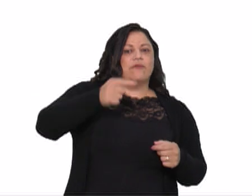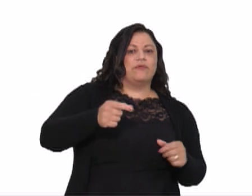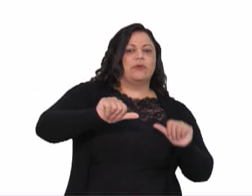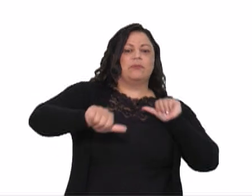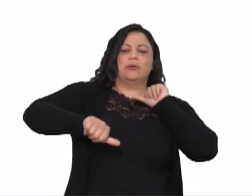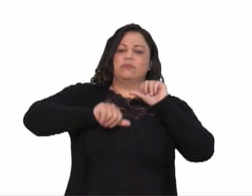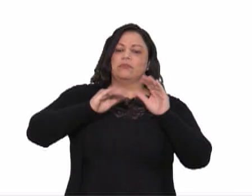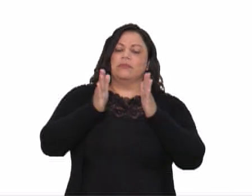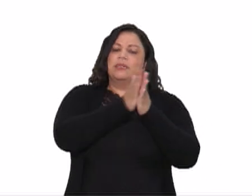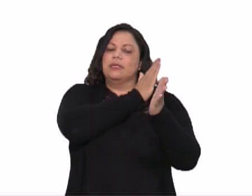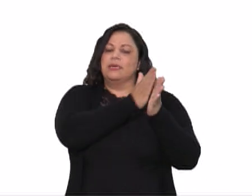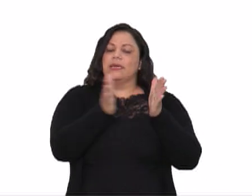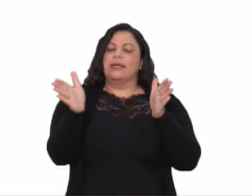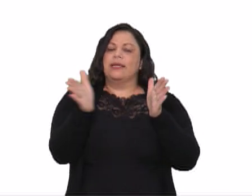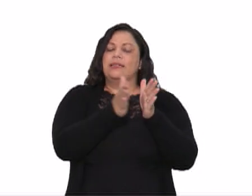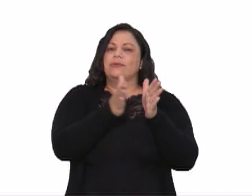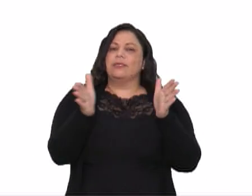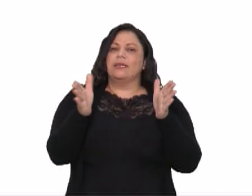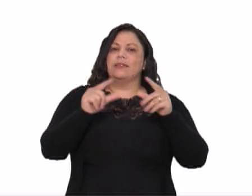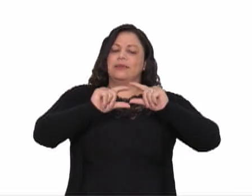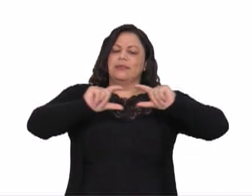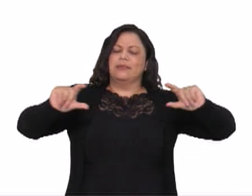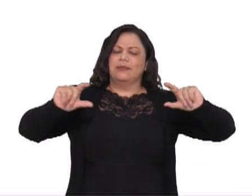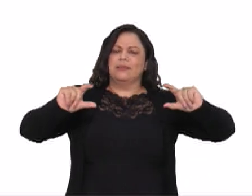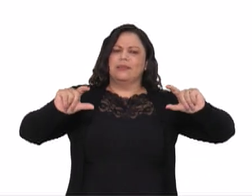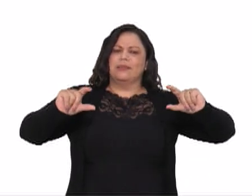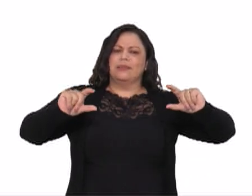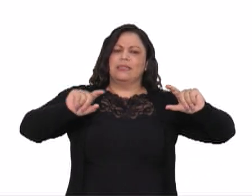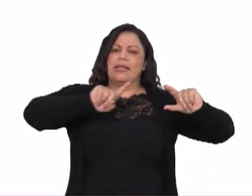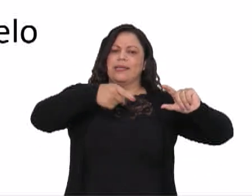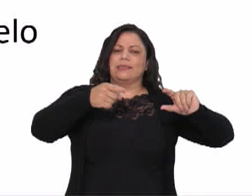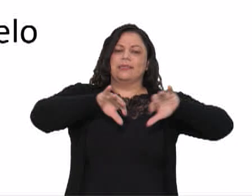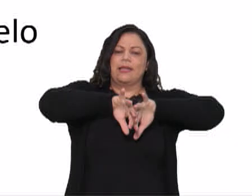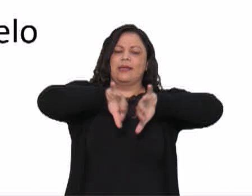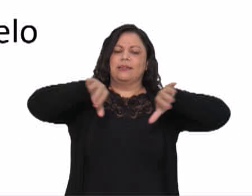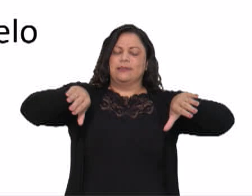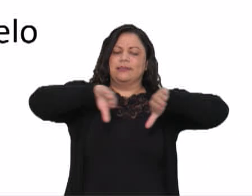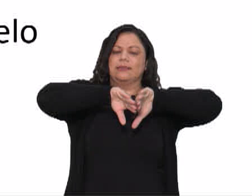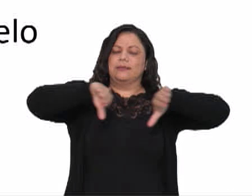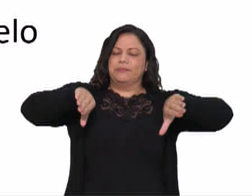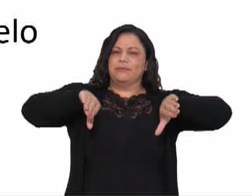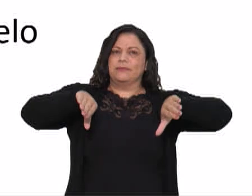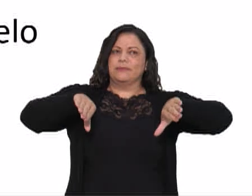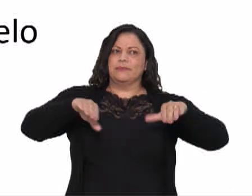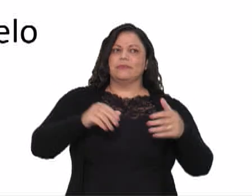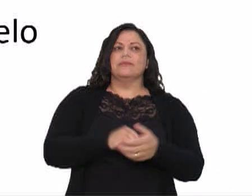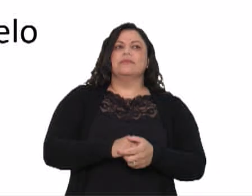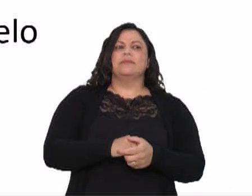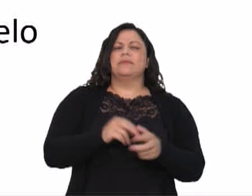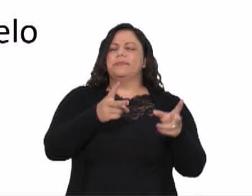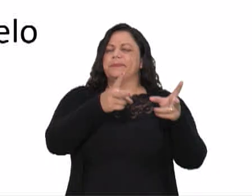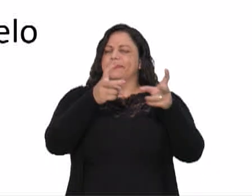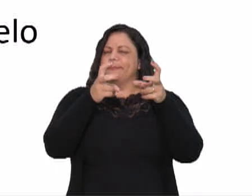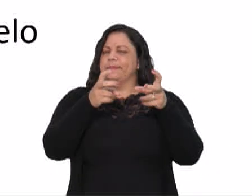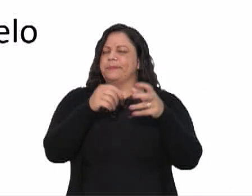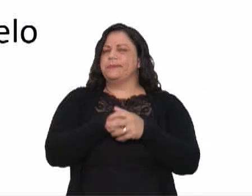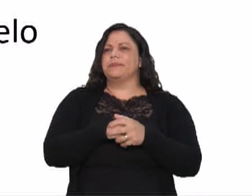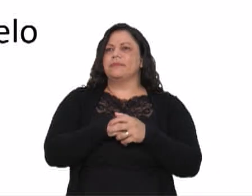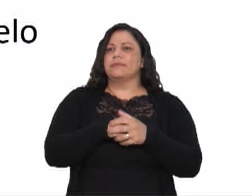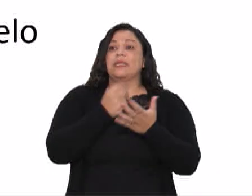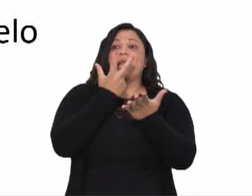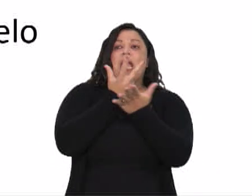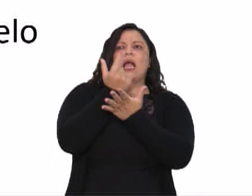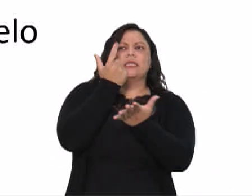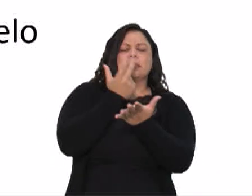de um mesmo período, quando ele ainda não mudou de assunto. Querem ver? Observe então. As compras